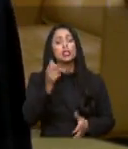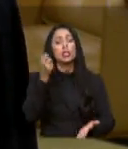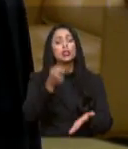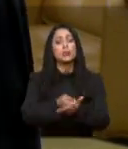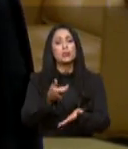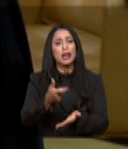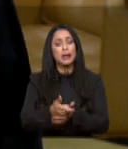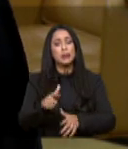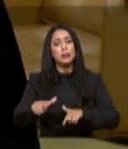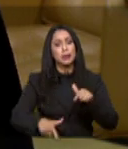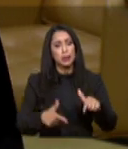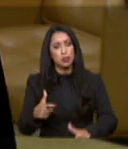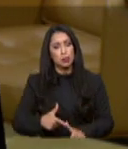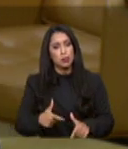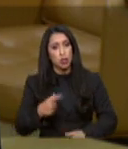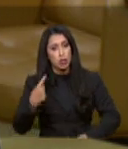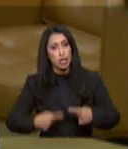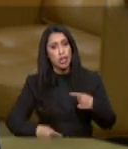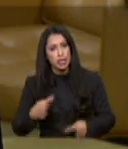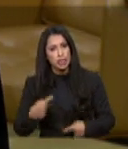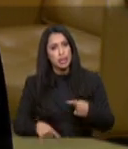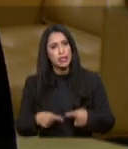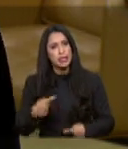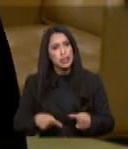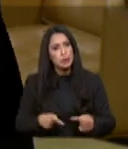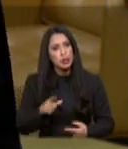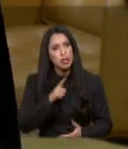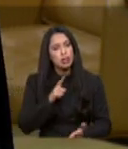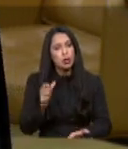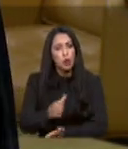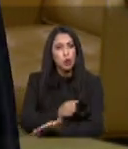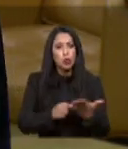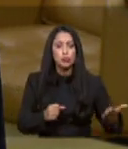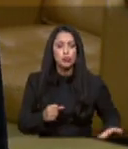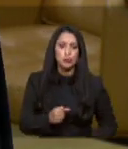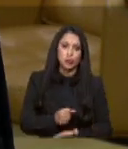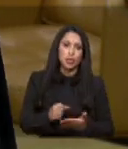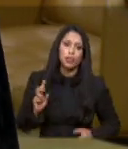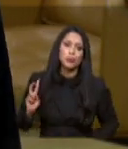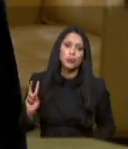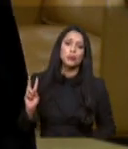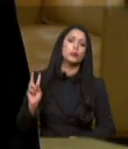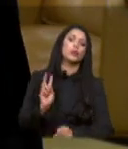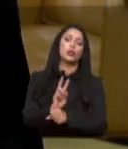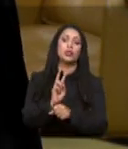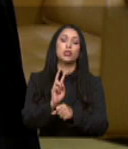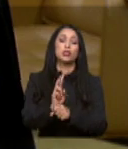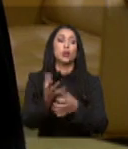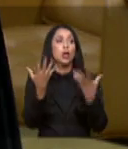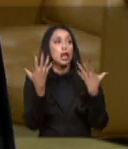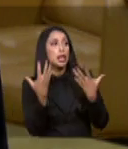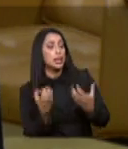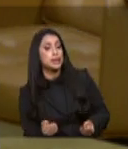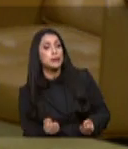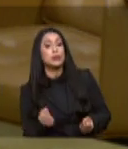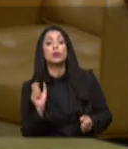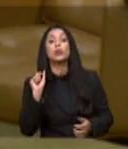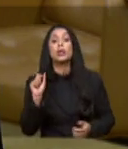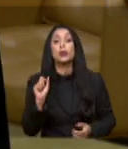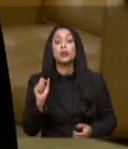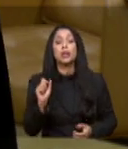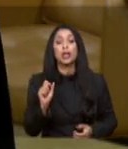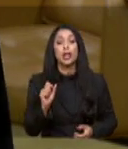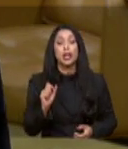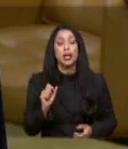pagamento por esse serviço. E essa política ela é inspirada em um princípio, o princípio do protetor recebedor, que